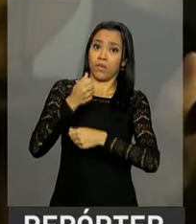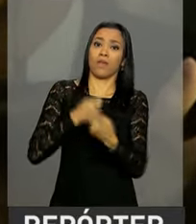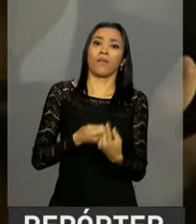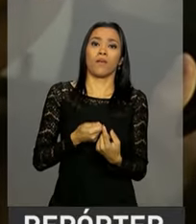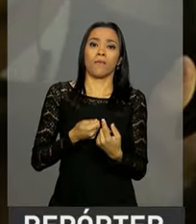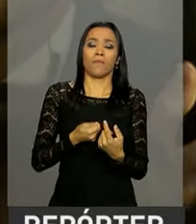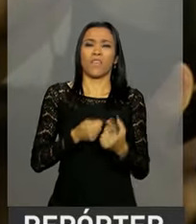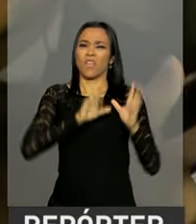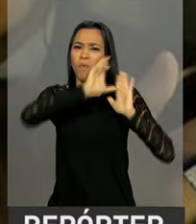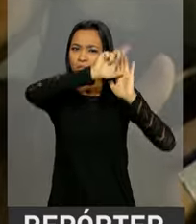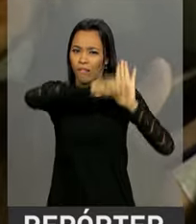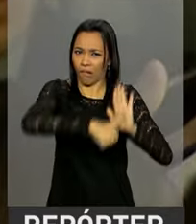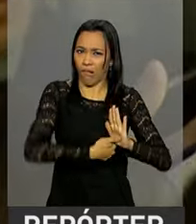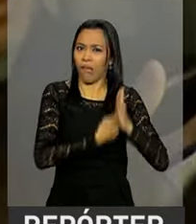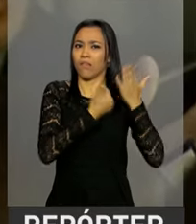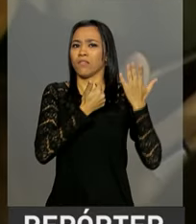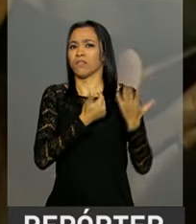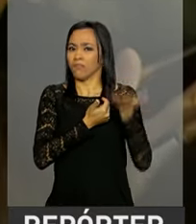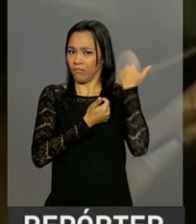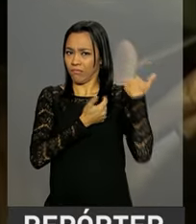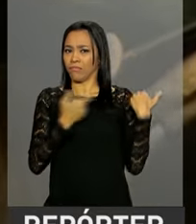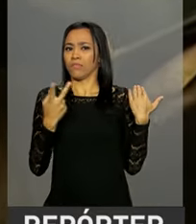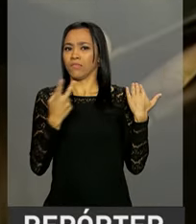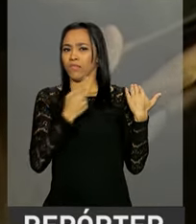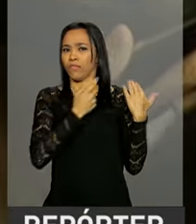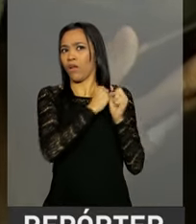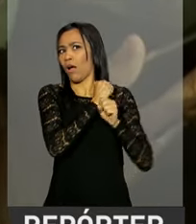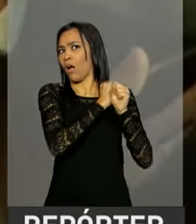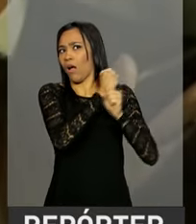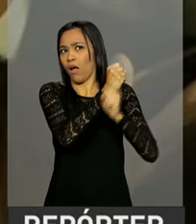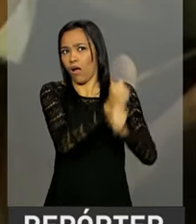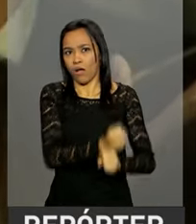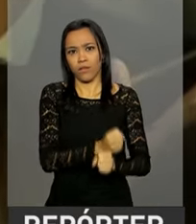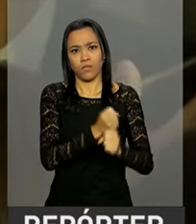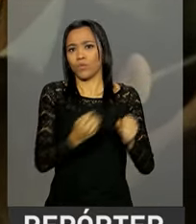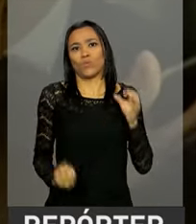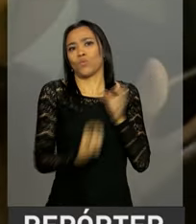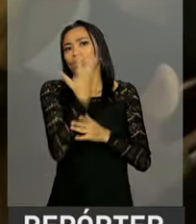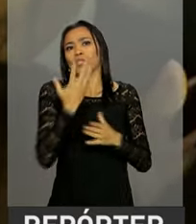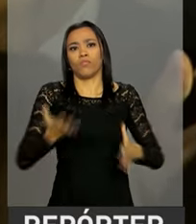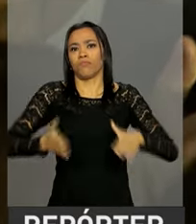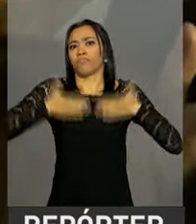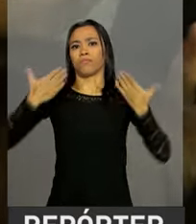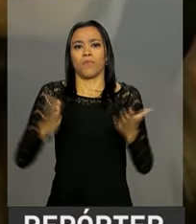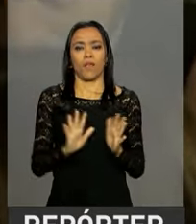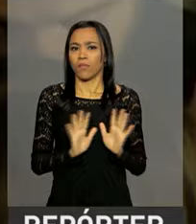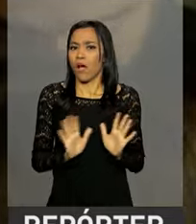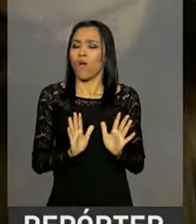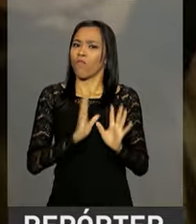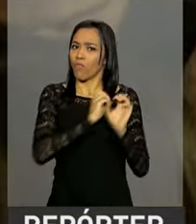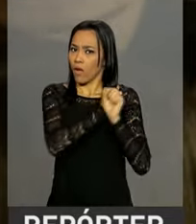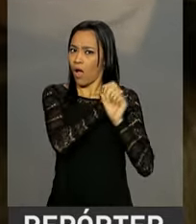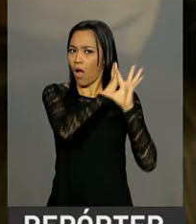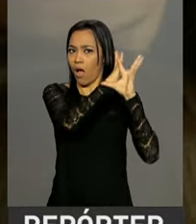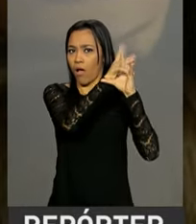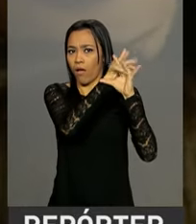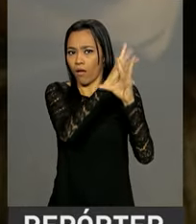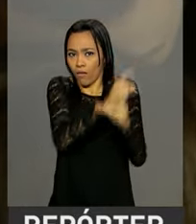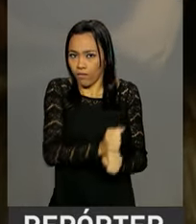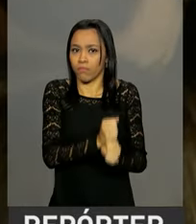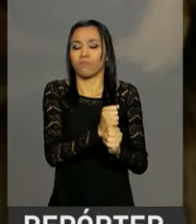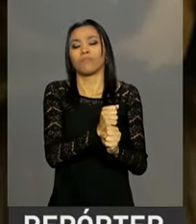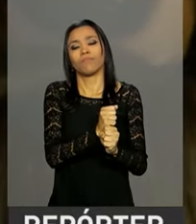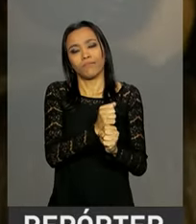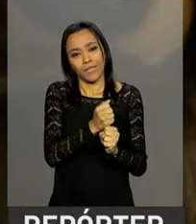a recessão, que foi construída durante vários anos, essa recessão, ela não surgiu do dia para a noite, que é a maior